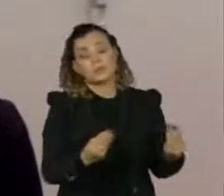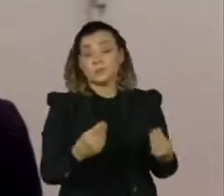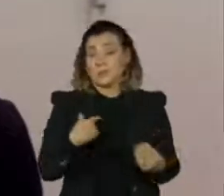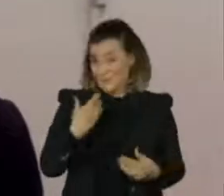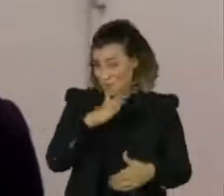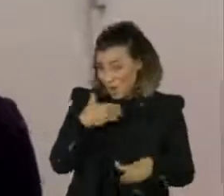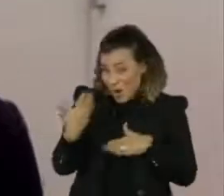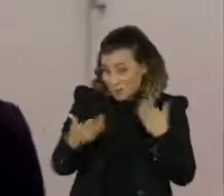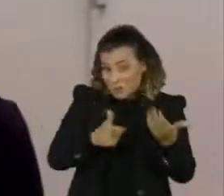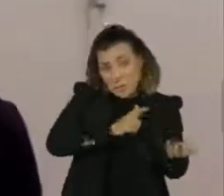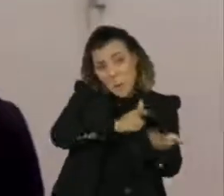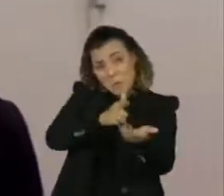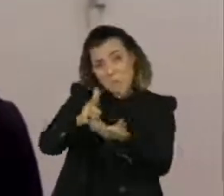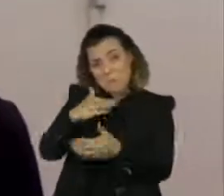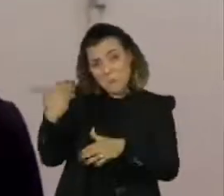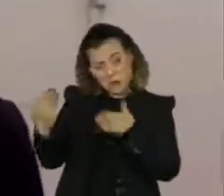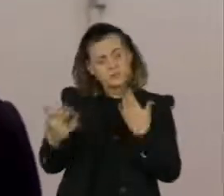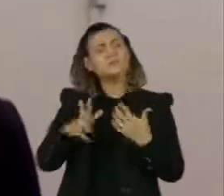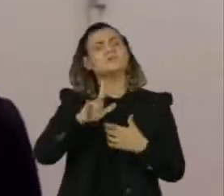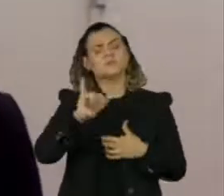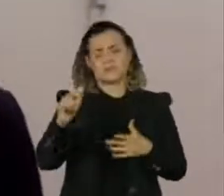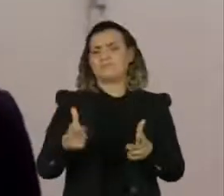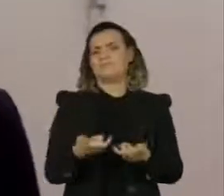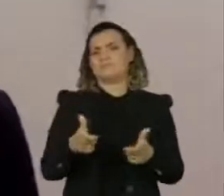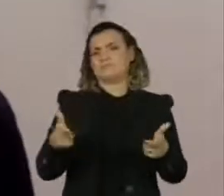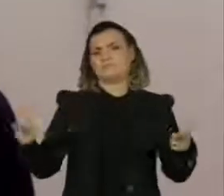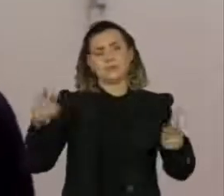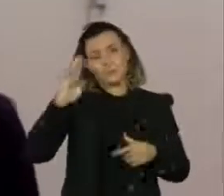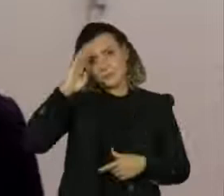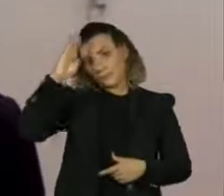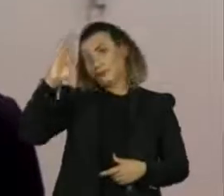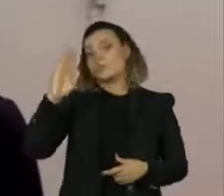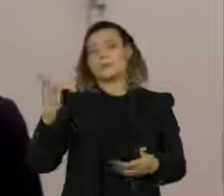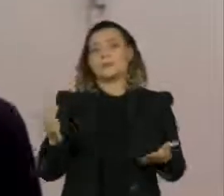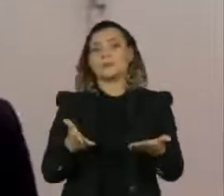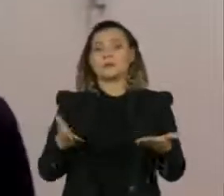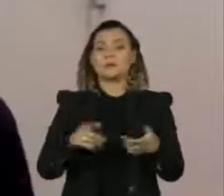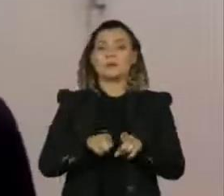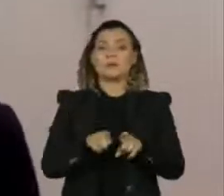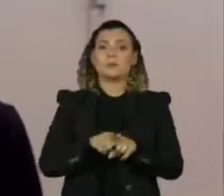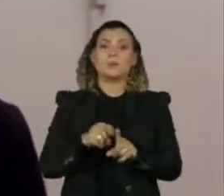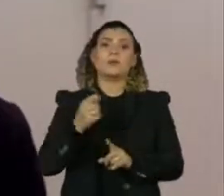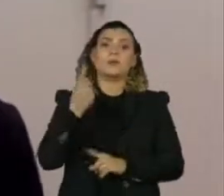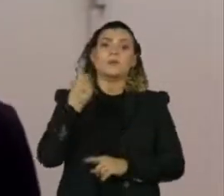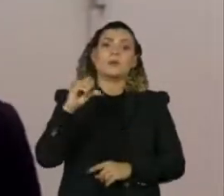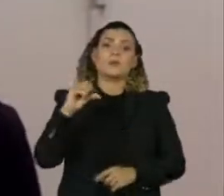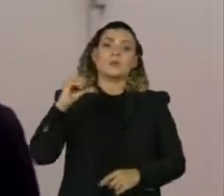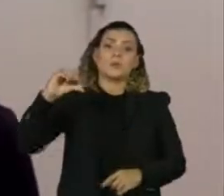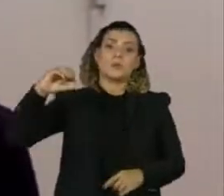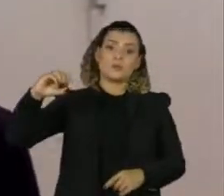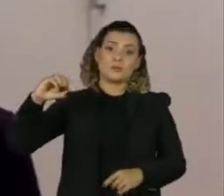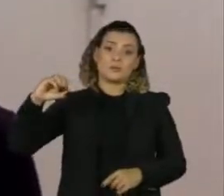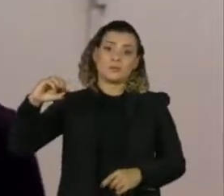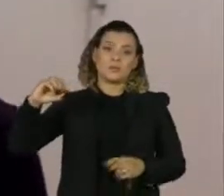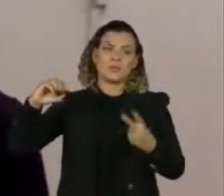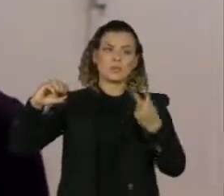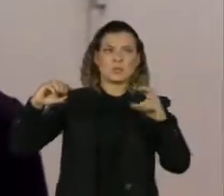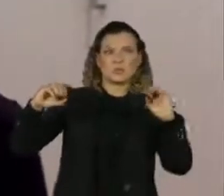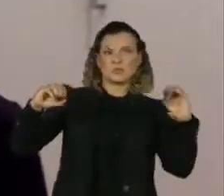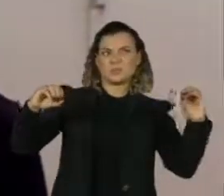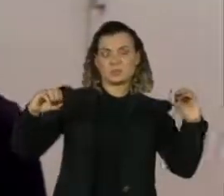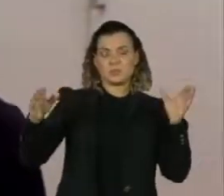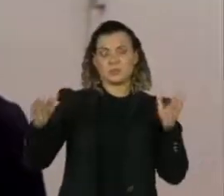homicídios, sobretudo, enfim, os praticados aí no começo, final da década de 90, começo dos anos 2000,